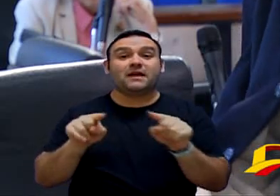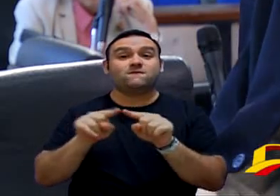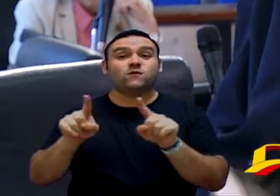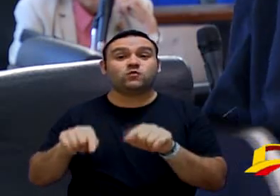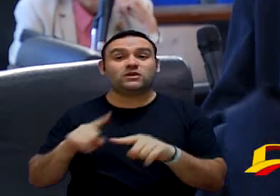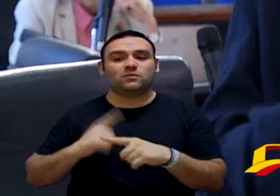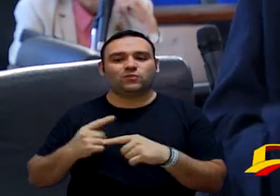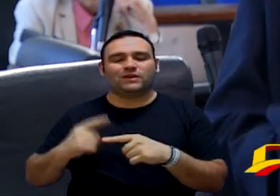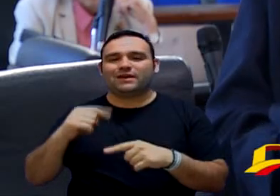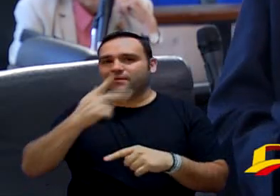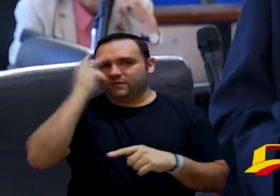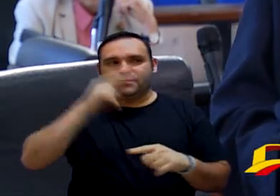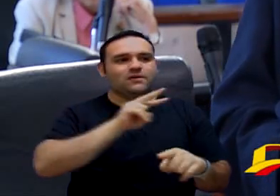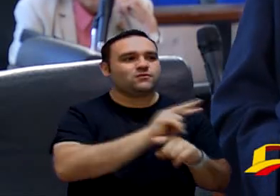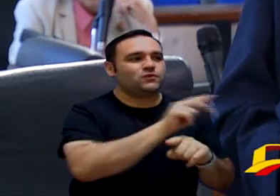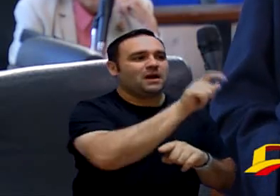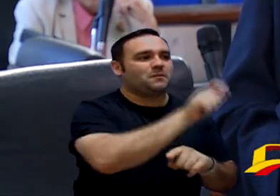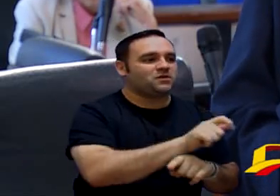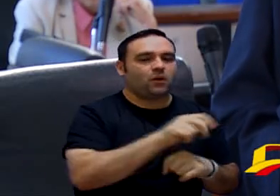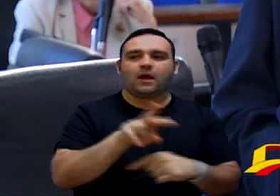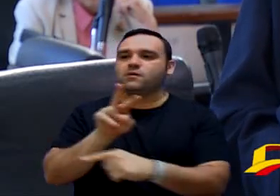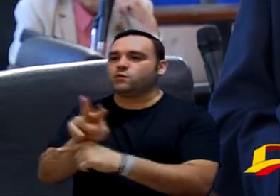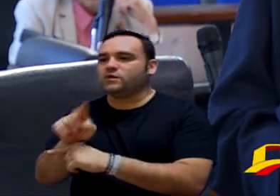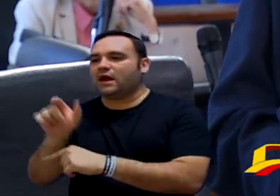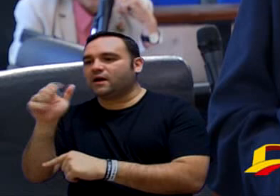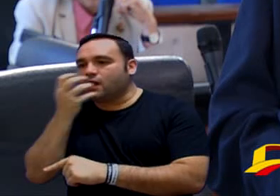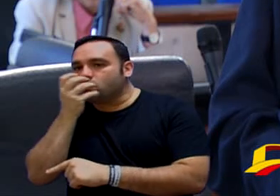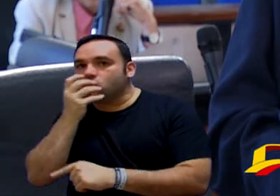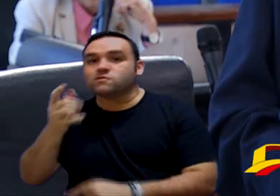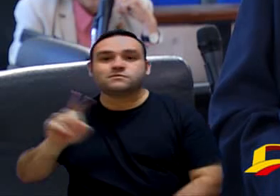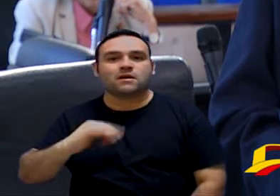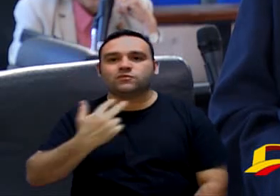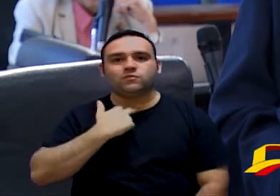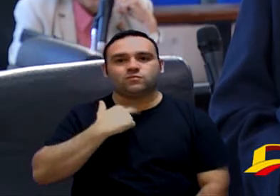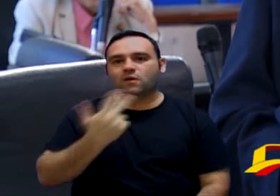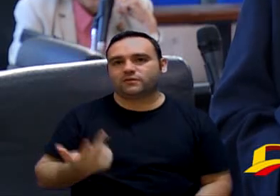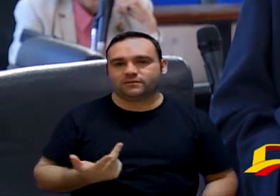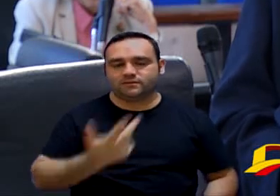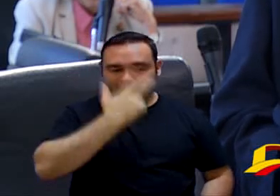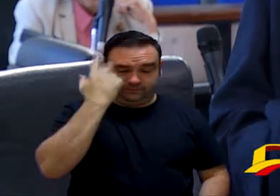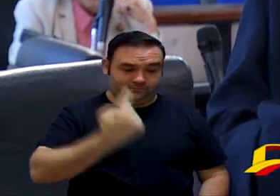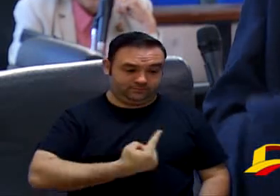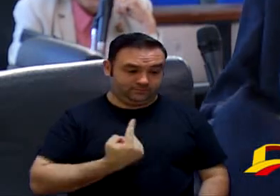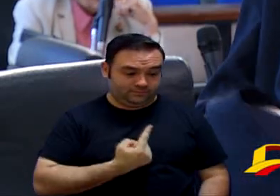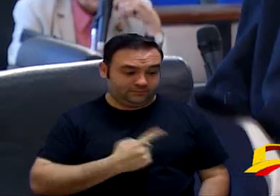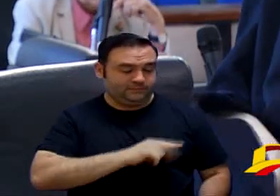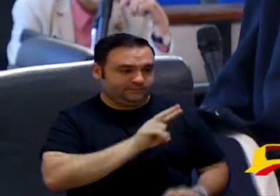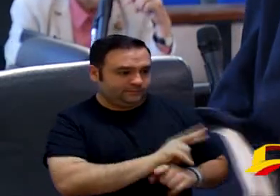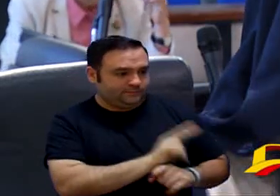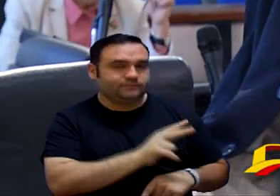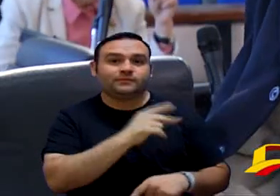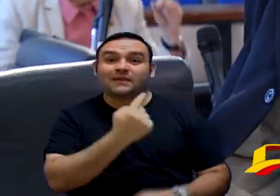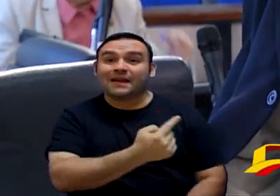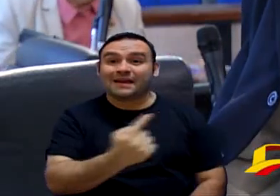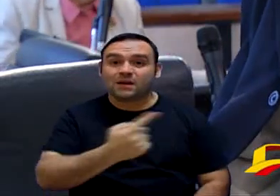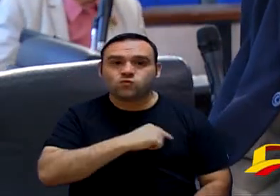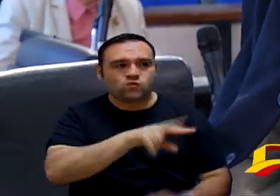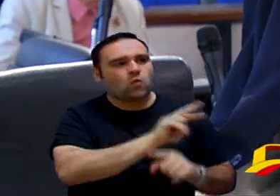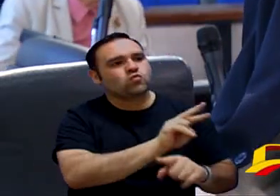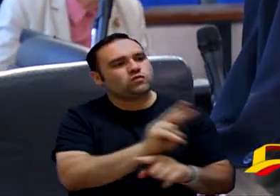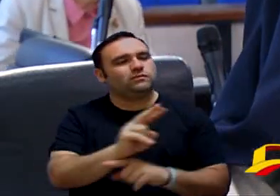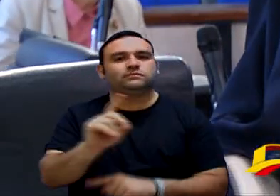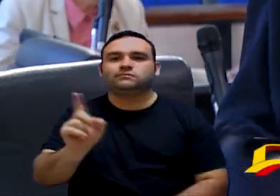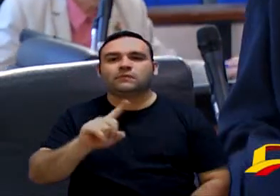porque ele não vai poder deixar o próprio a própria pessoa ficar cuidando cada um ficar